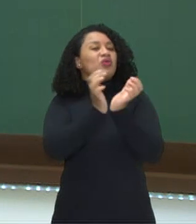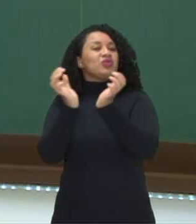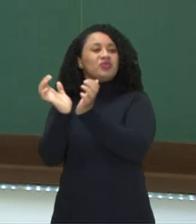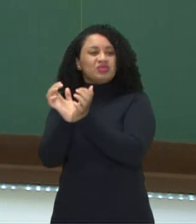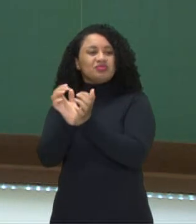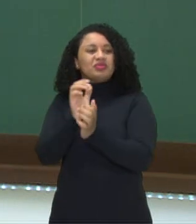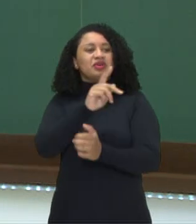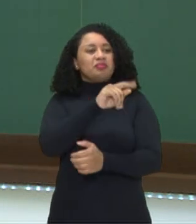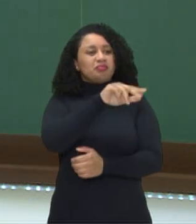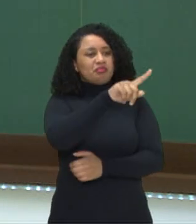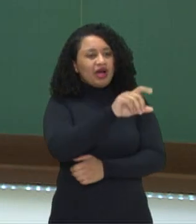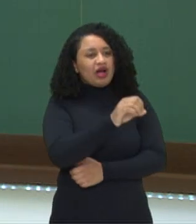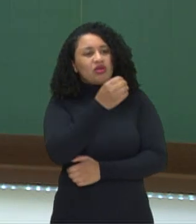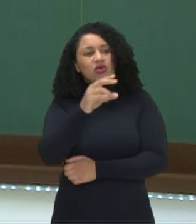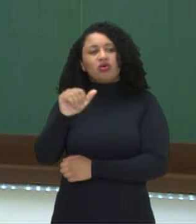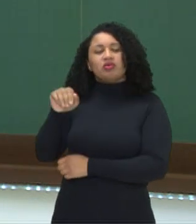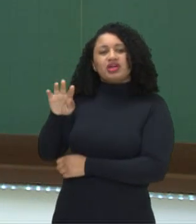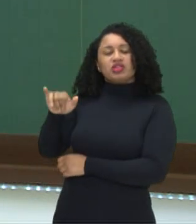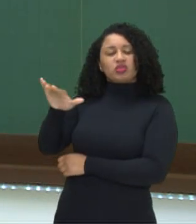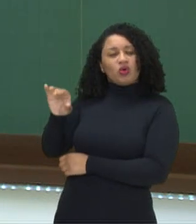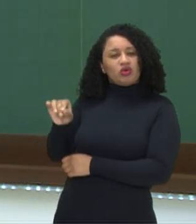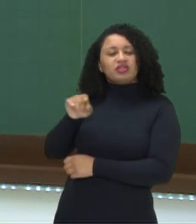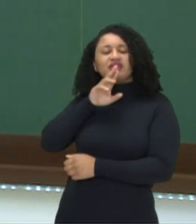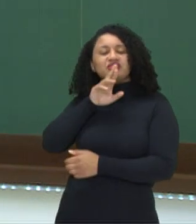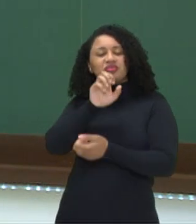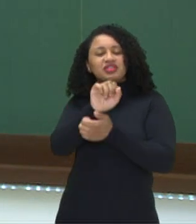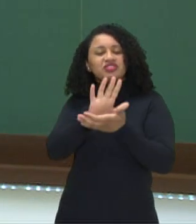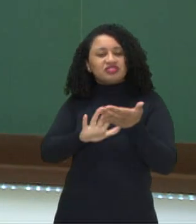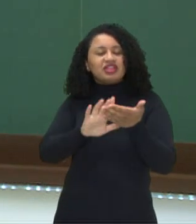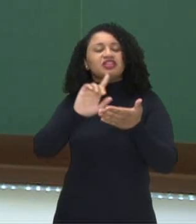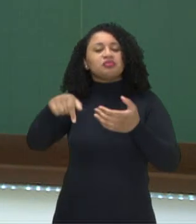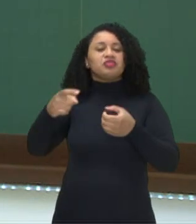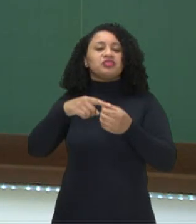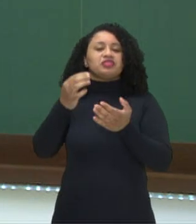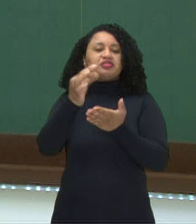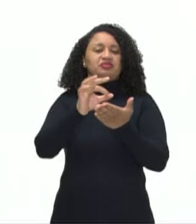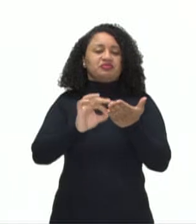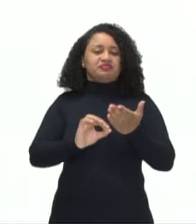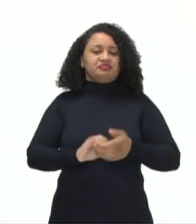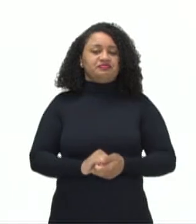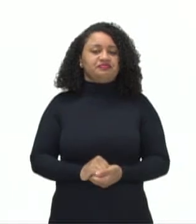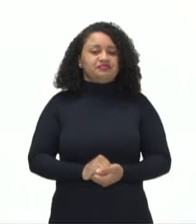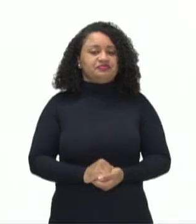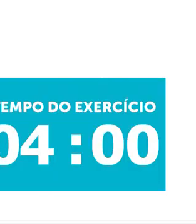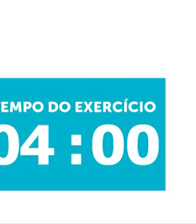Do time do Paulo ou do time do Antônio? Resolve direitinho aí que nós já corrigimos.